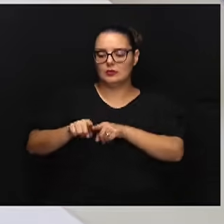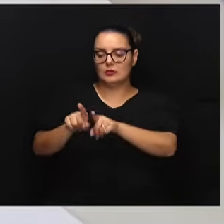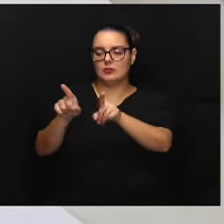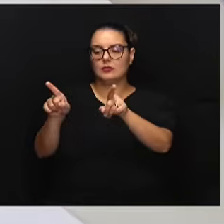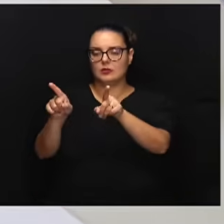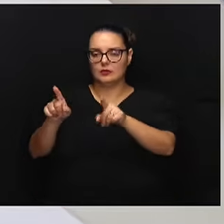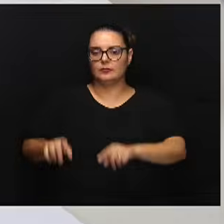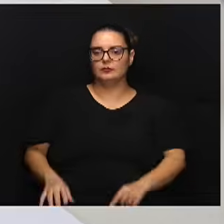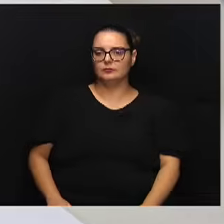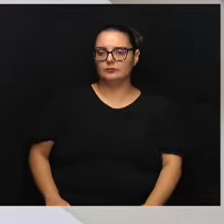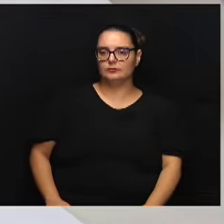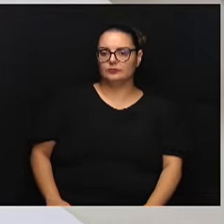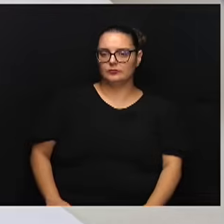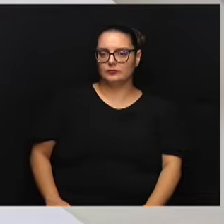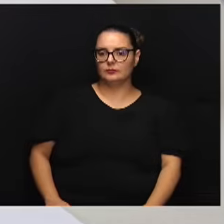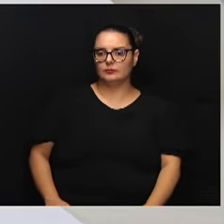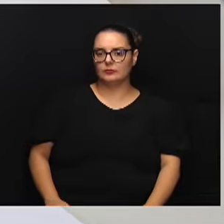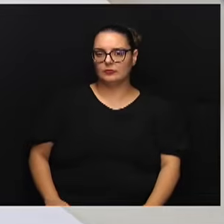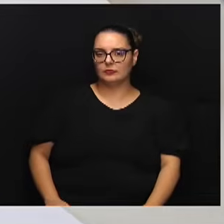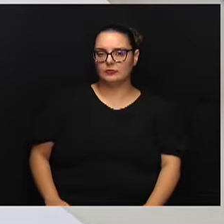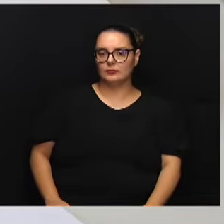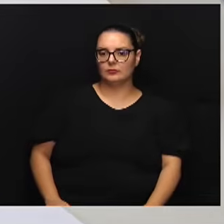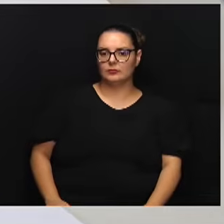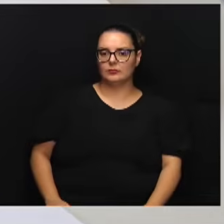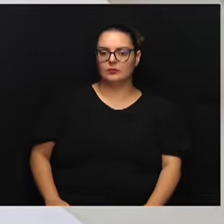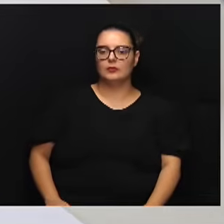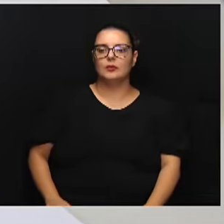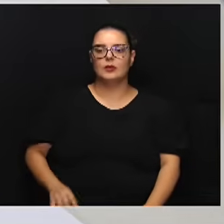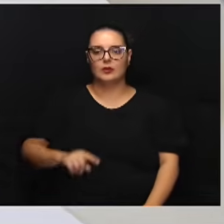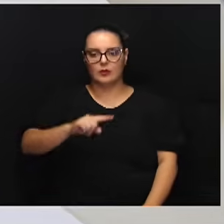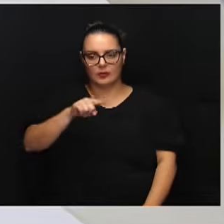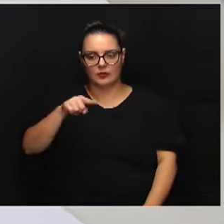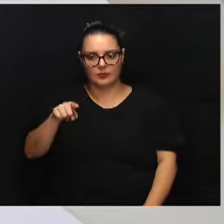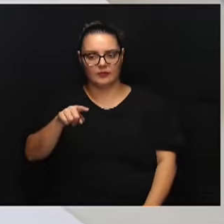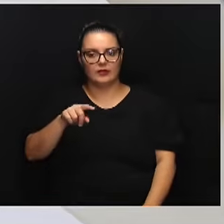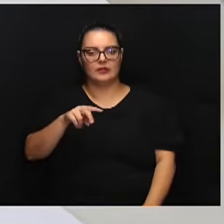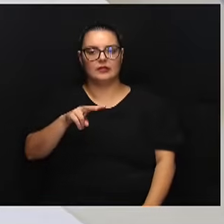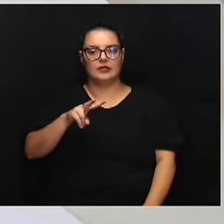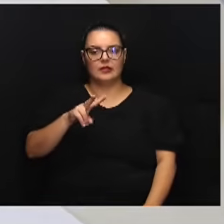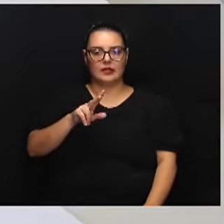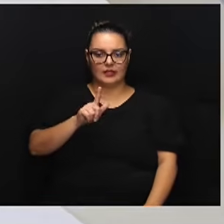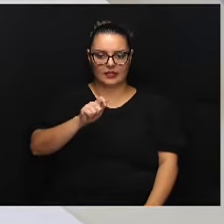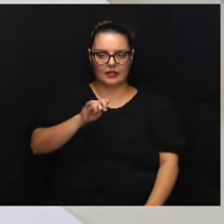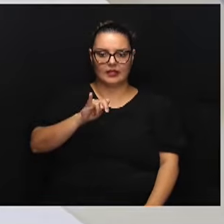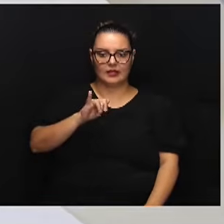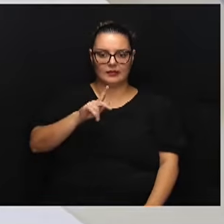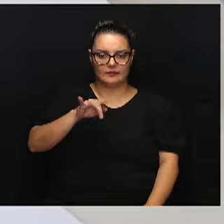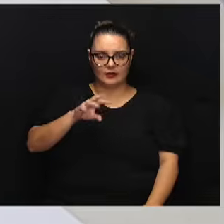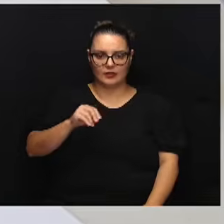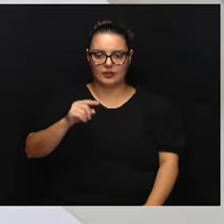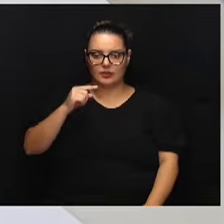né? Ó, esse aqui tá bem tortinho, não tá o igual V esse da aqui. gaivota. Puxa para fechar o bico,